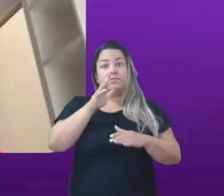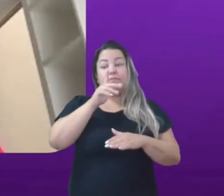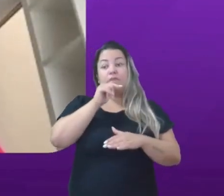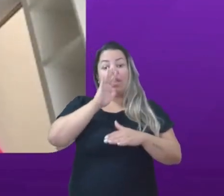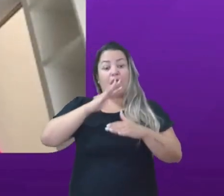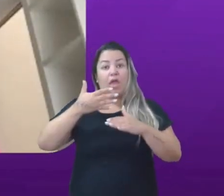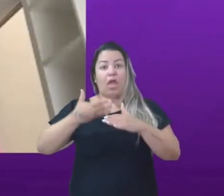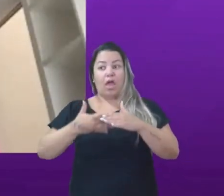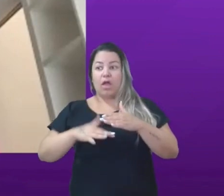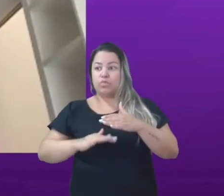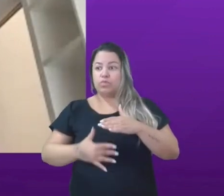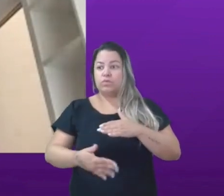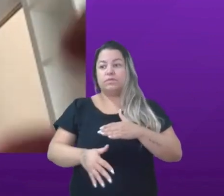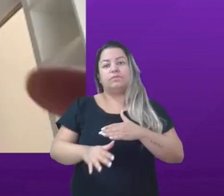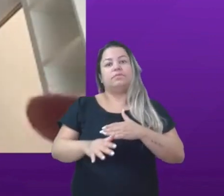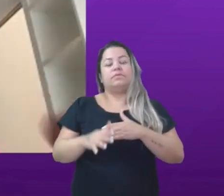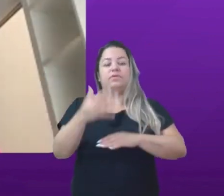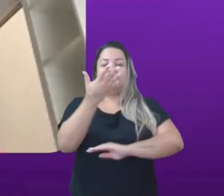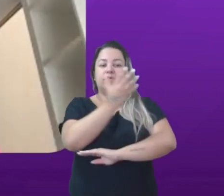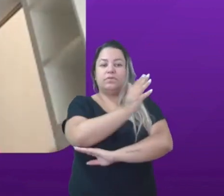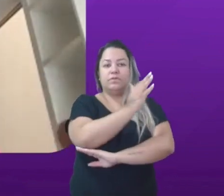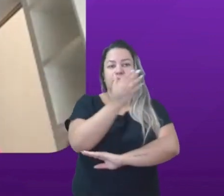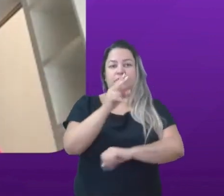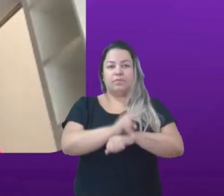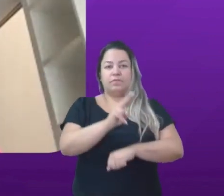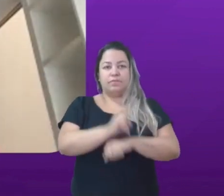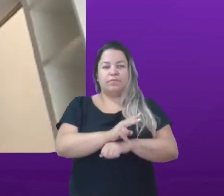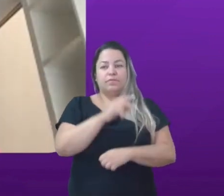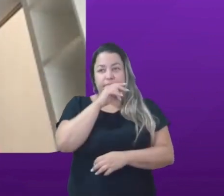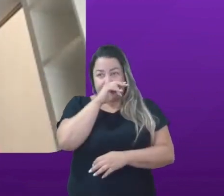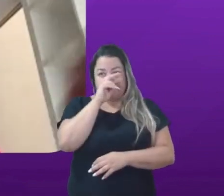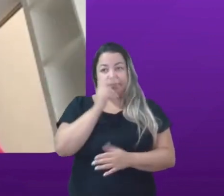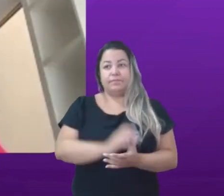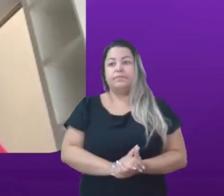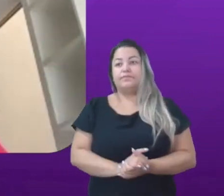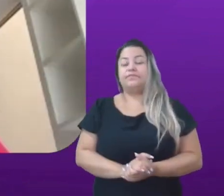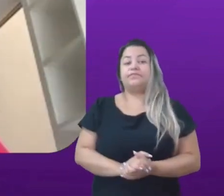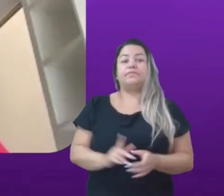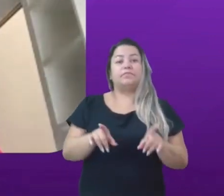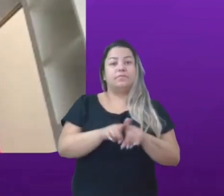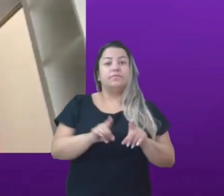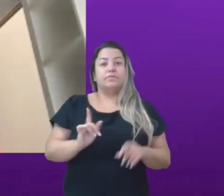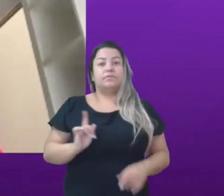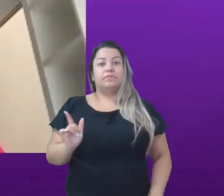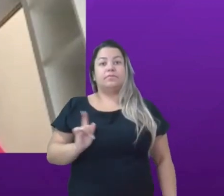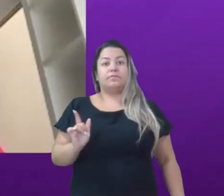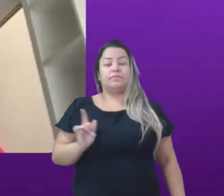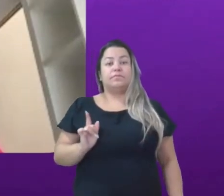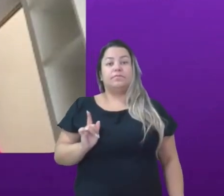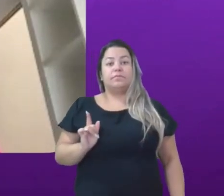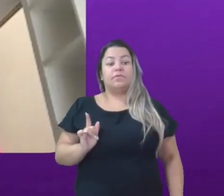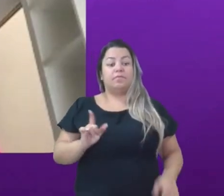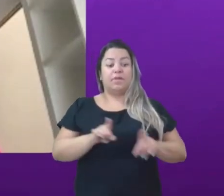florestas, e também preservando a cultura pelo manejo, né,